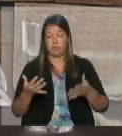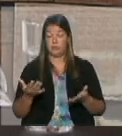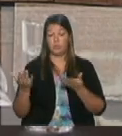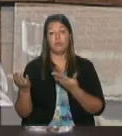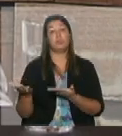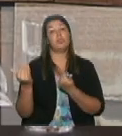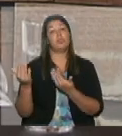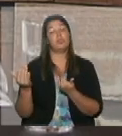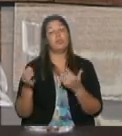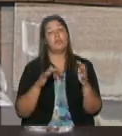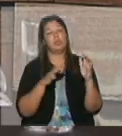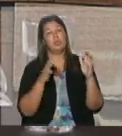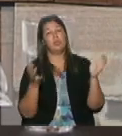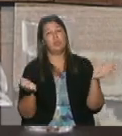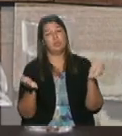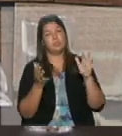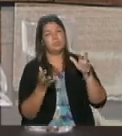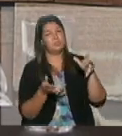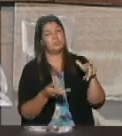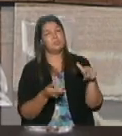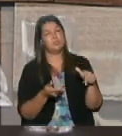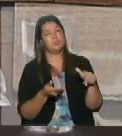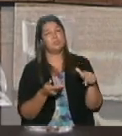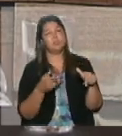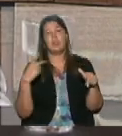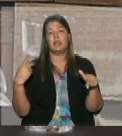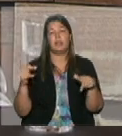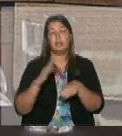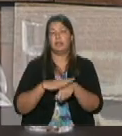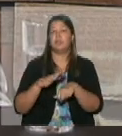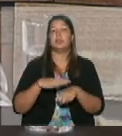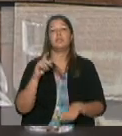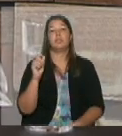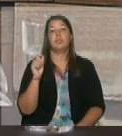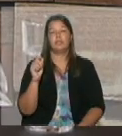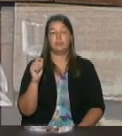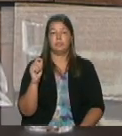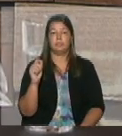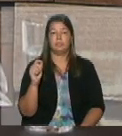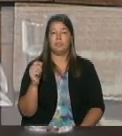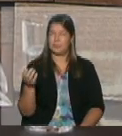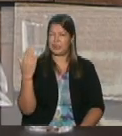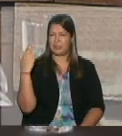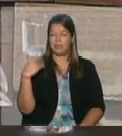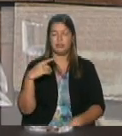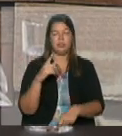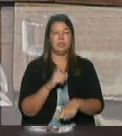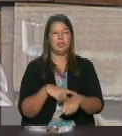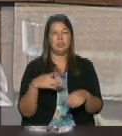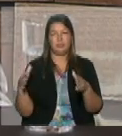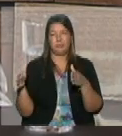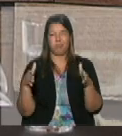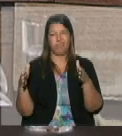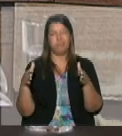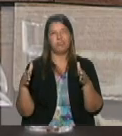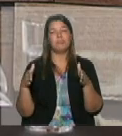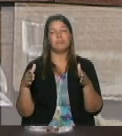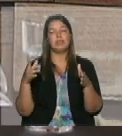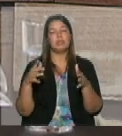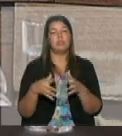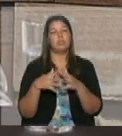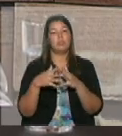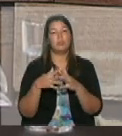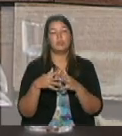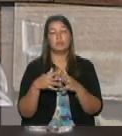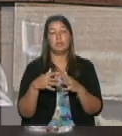hoje, daquela época, que era um mundo muito conturbado, né? E eu me lembro que eu